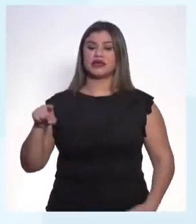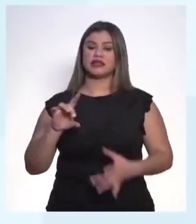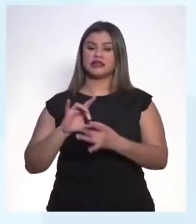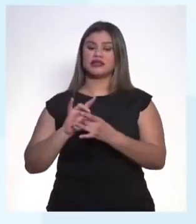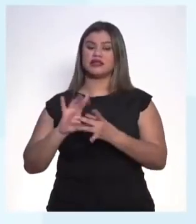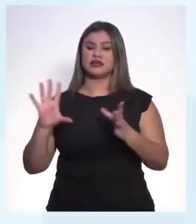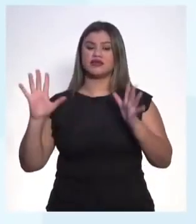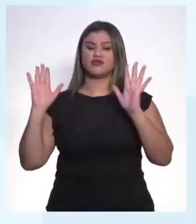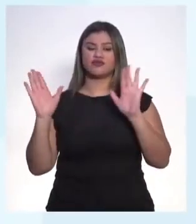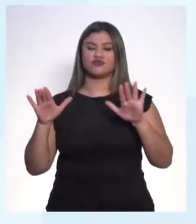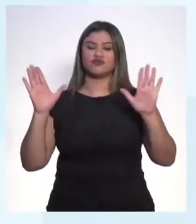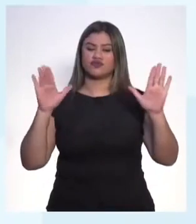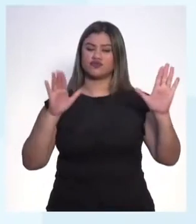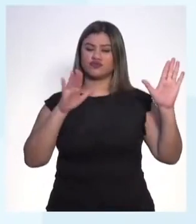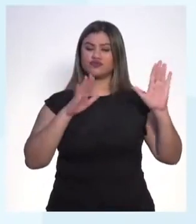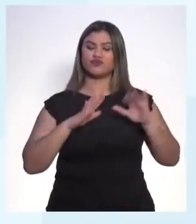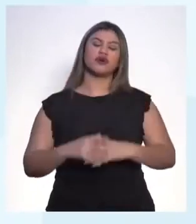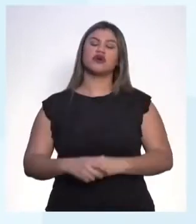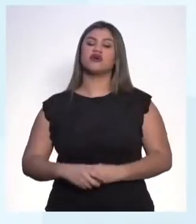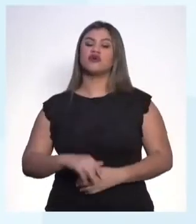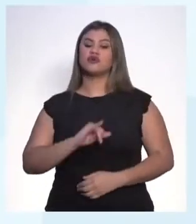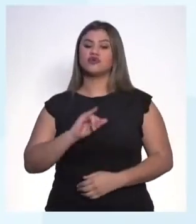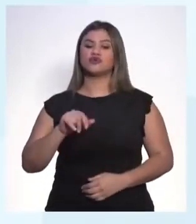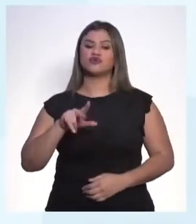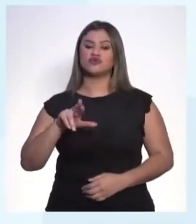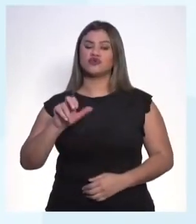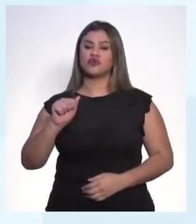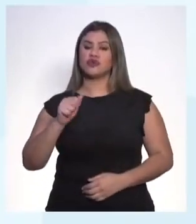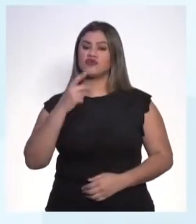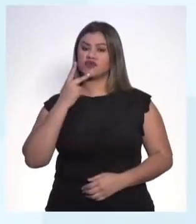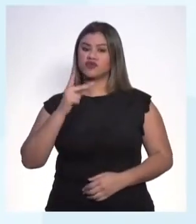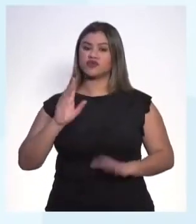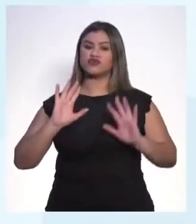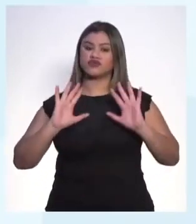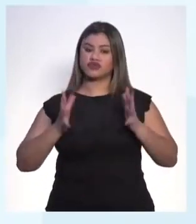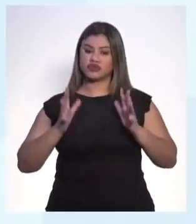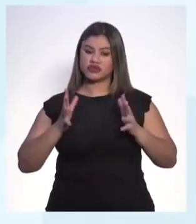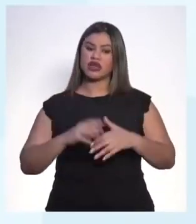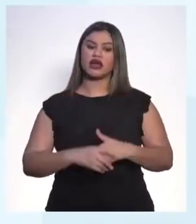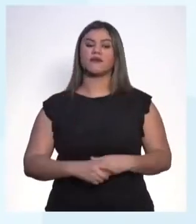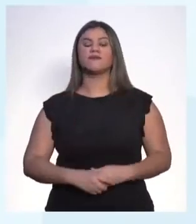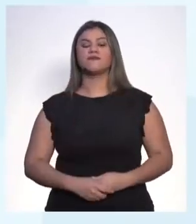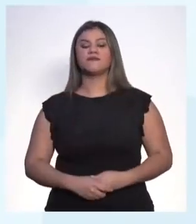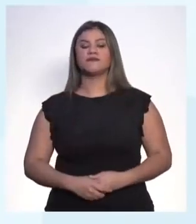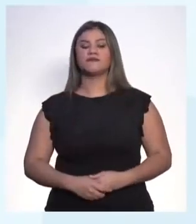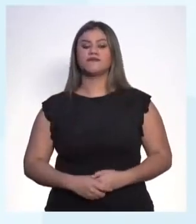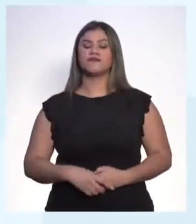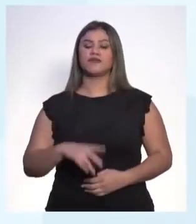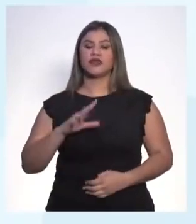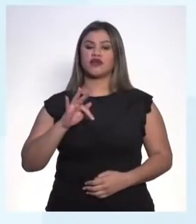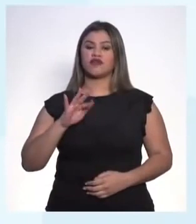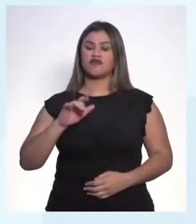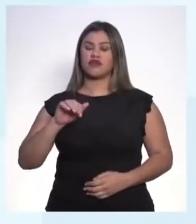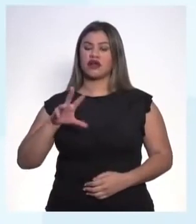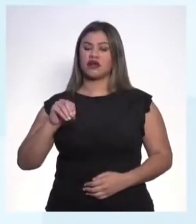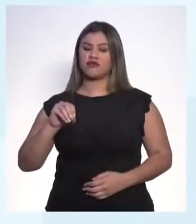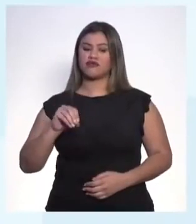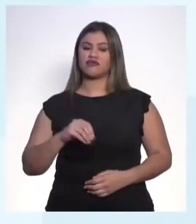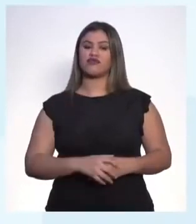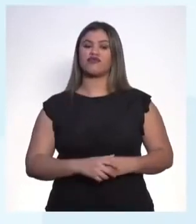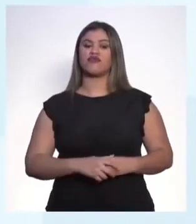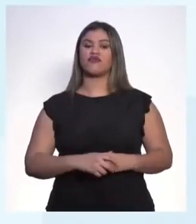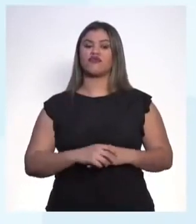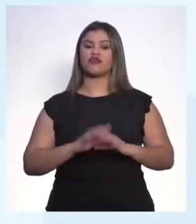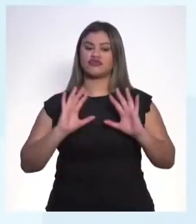voando. Júlia, já aconteceu, da Pro Maria. O Flávio colocou, da Pro Milene, já aconteceu. A Pro Eliane